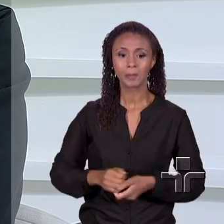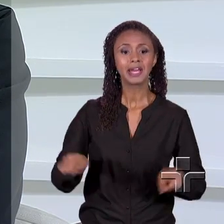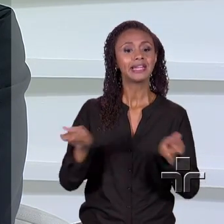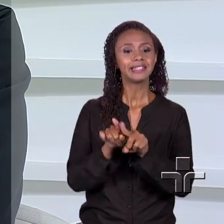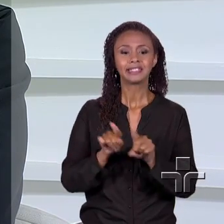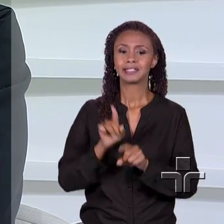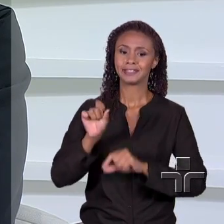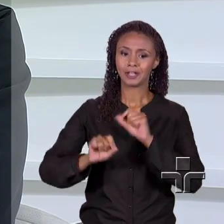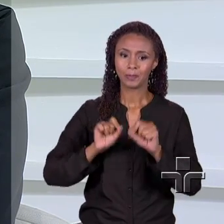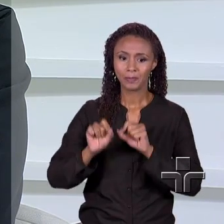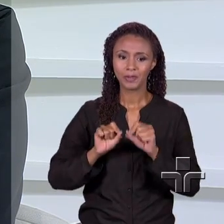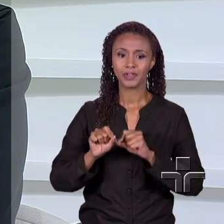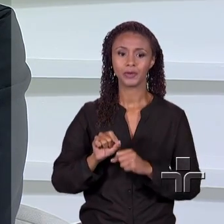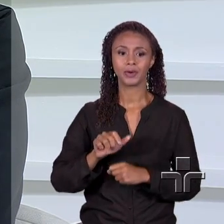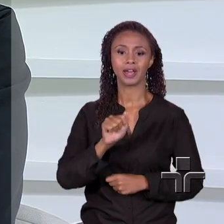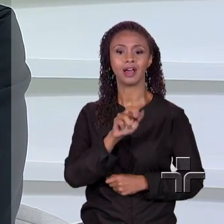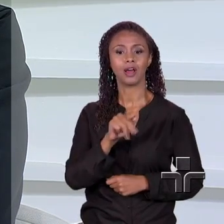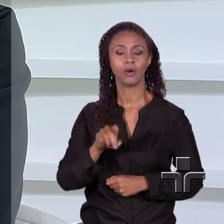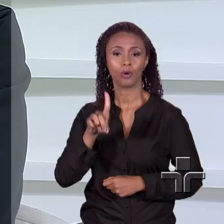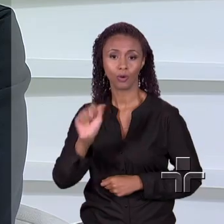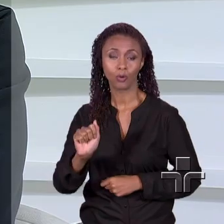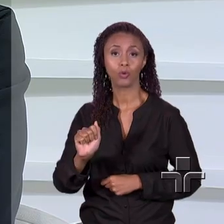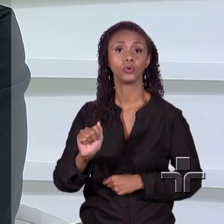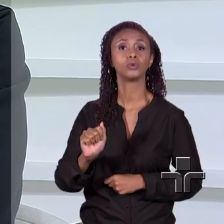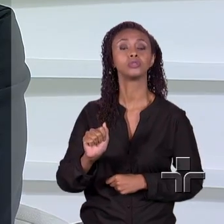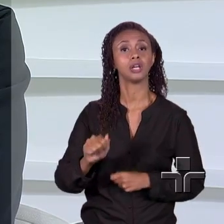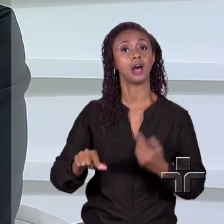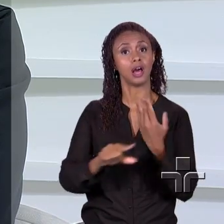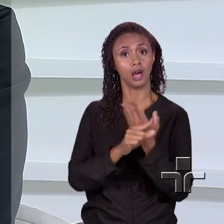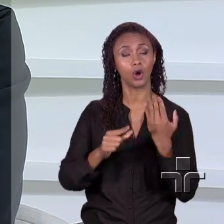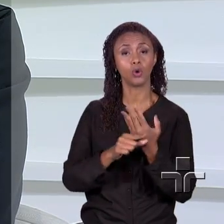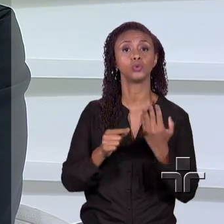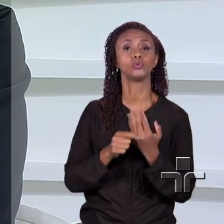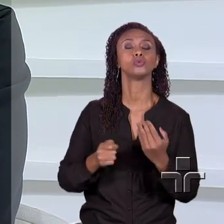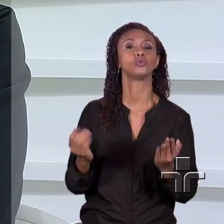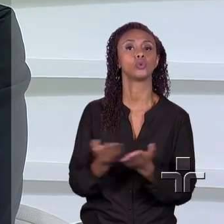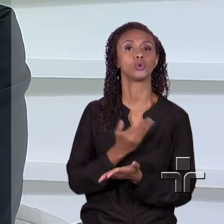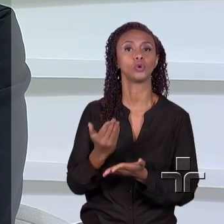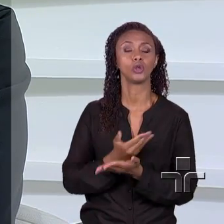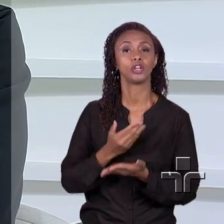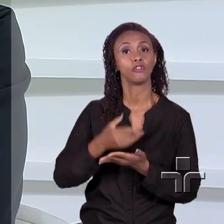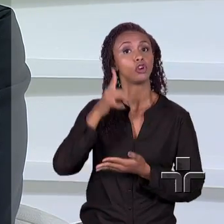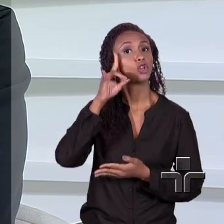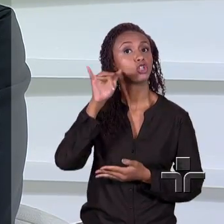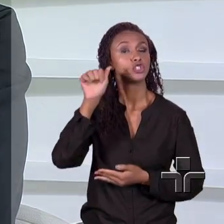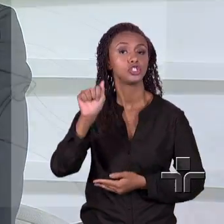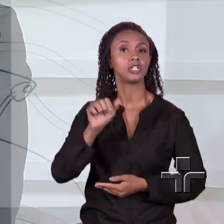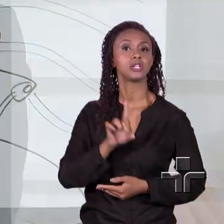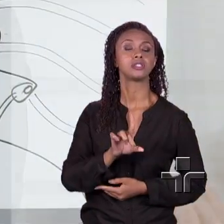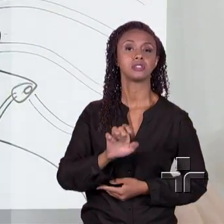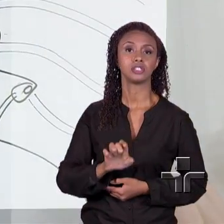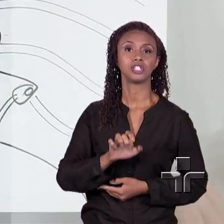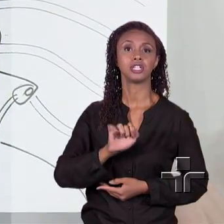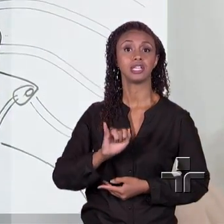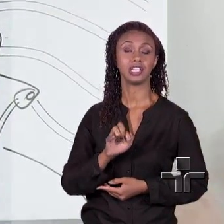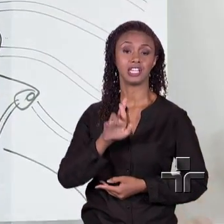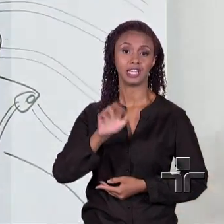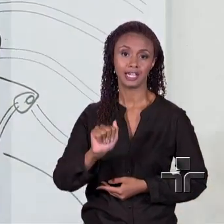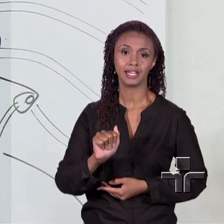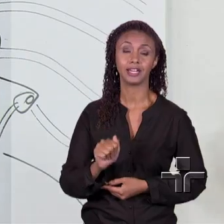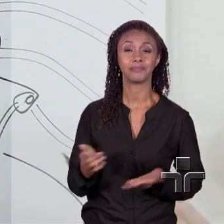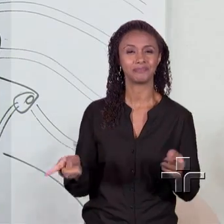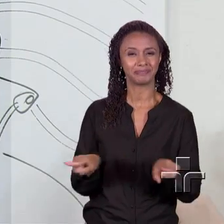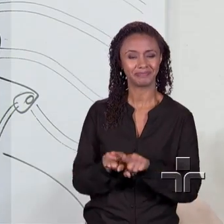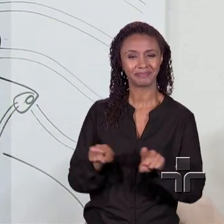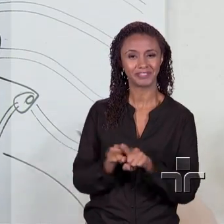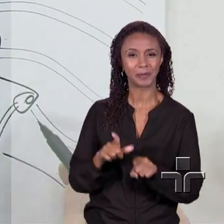autor do livro Dias de Ira, sobre o assassinato de homossexuais. Somos acompanhados pelo nosso cartunista,